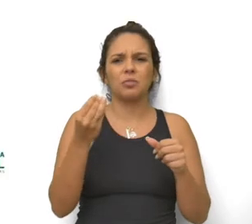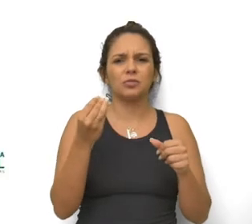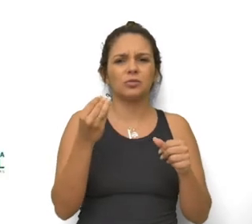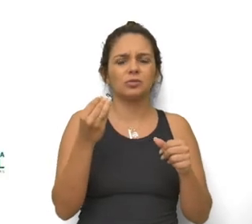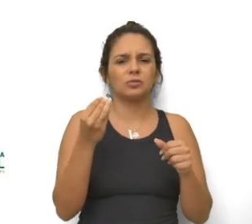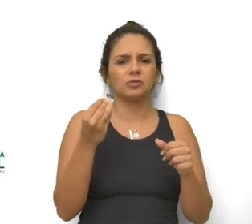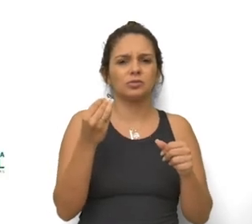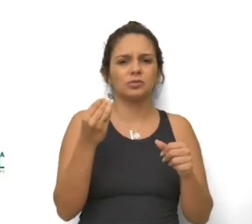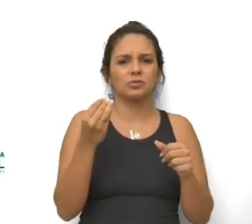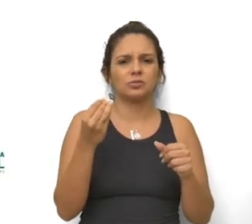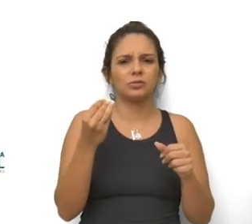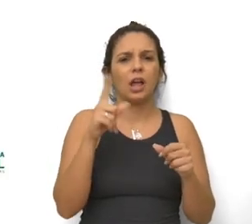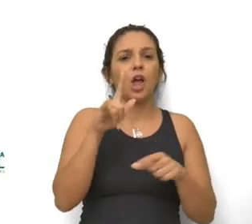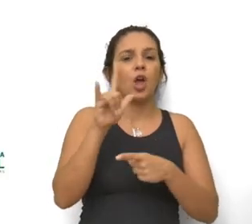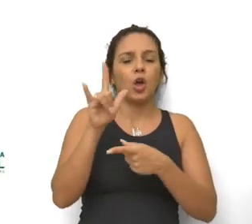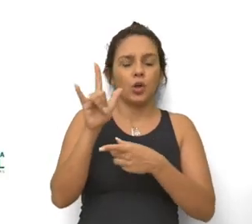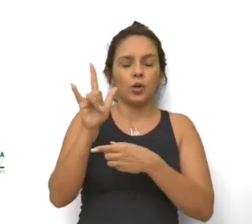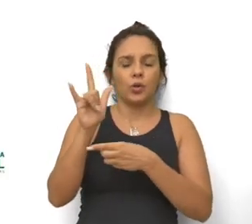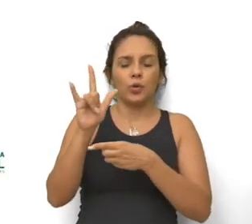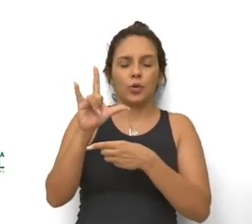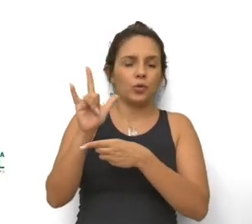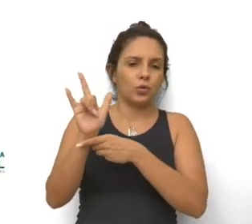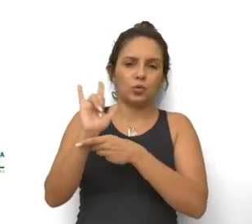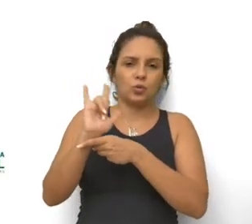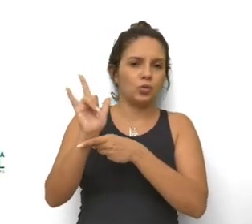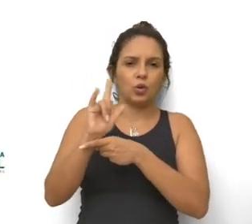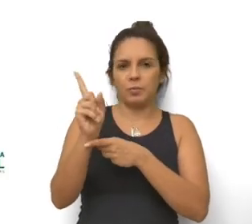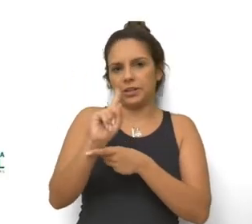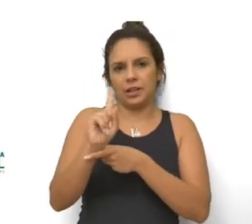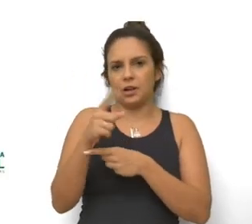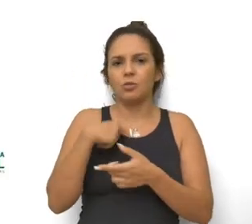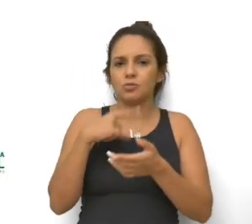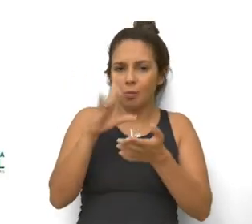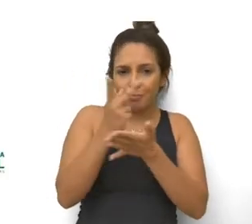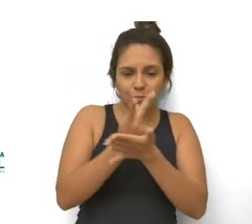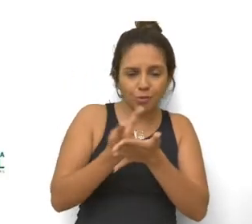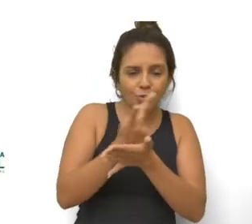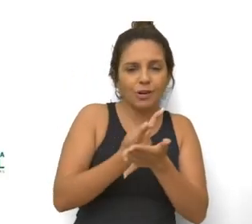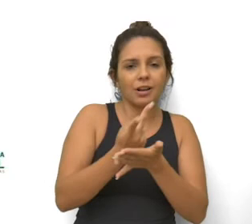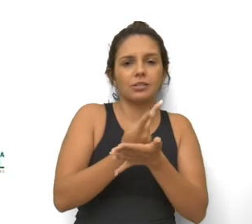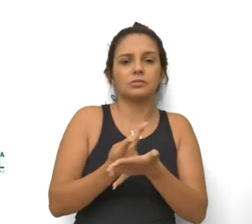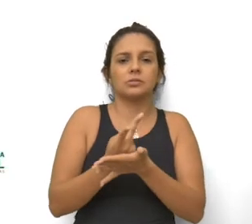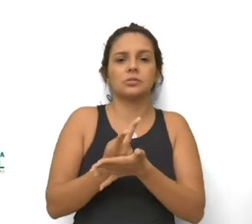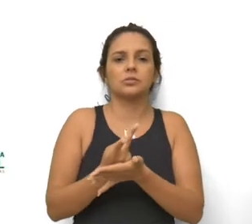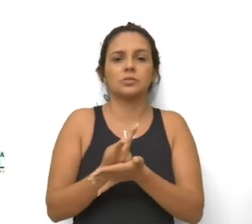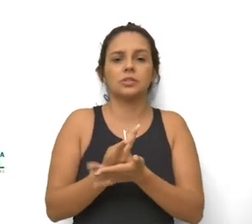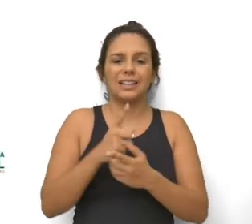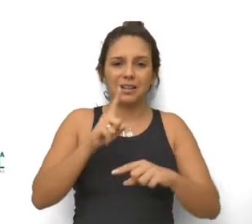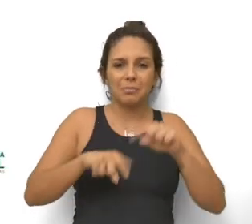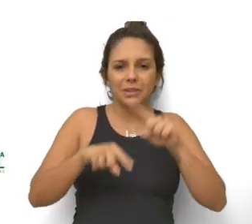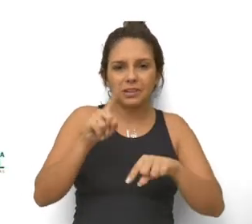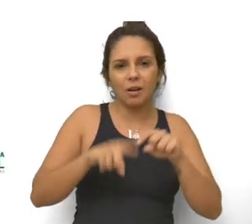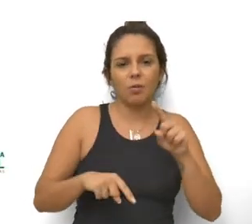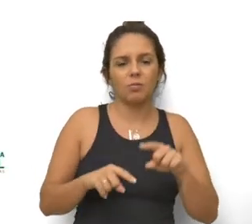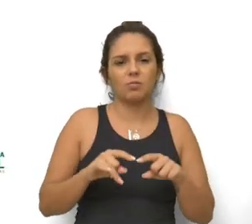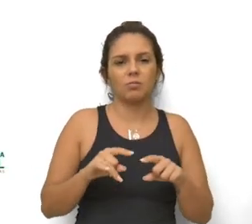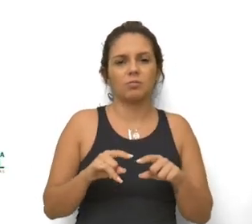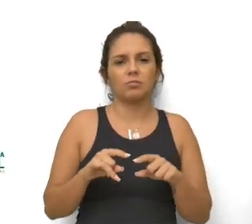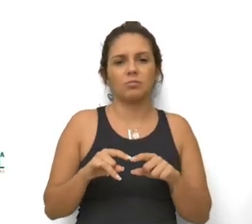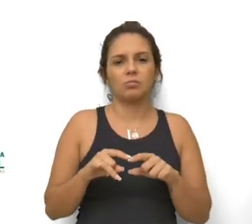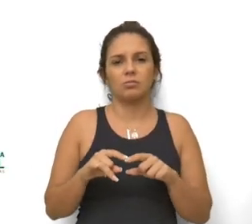assunto como quem vai fazer um documentário, não é, Afonso? Eu estava procurando naquele material que eu tinha